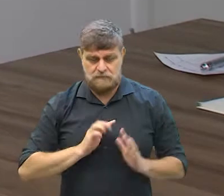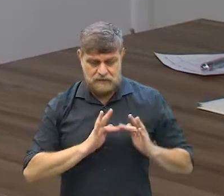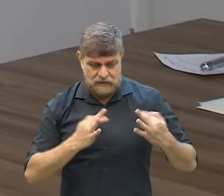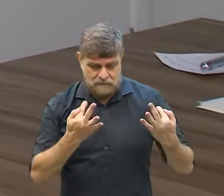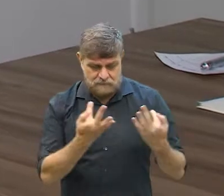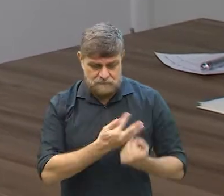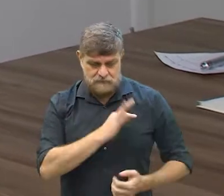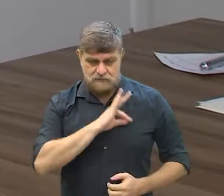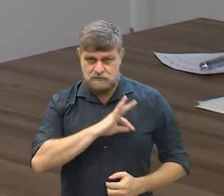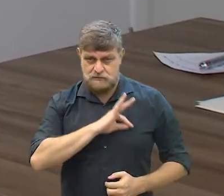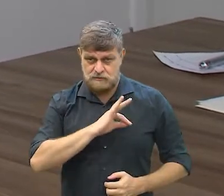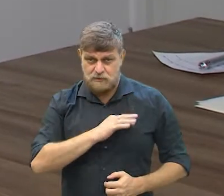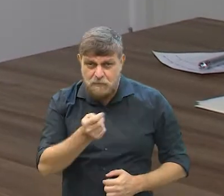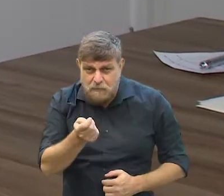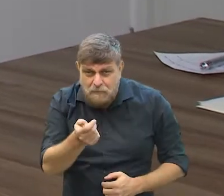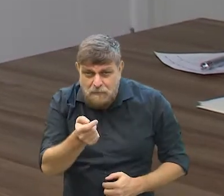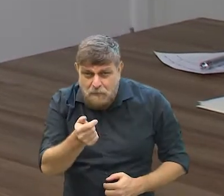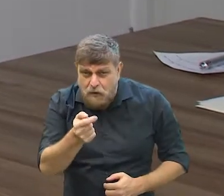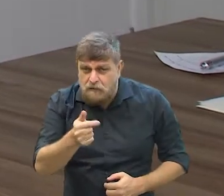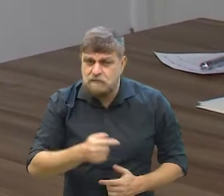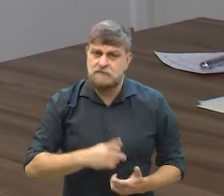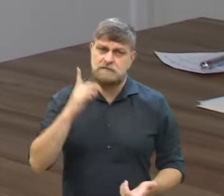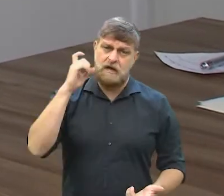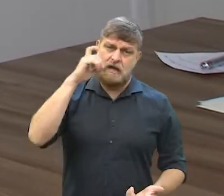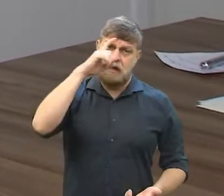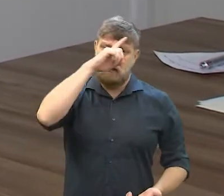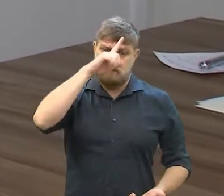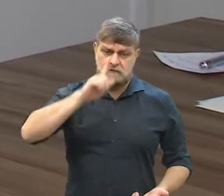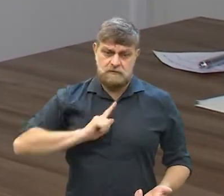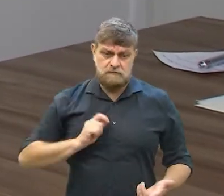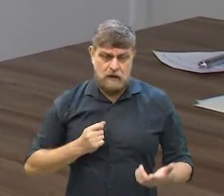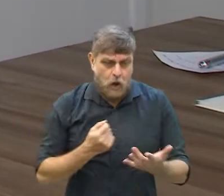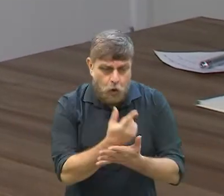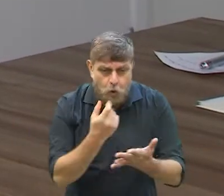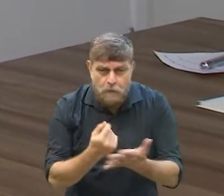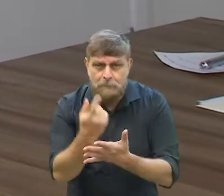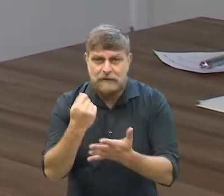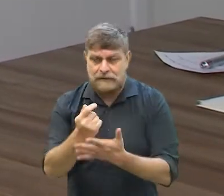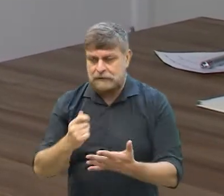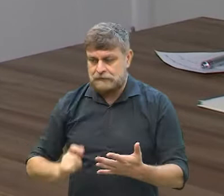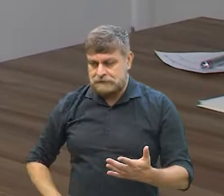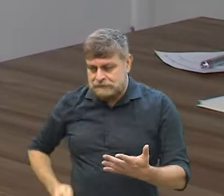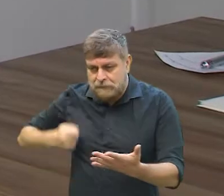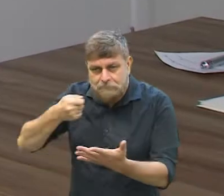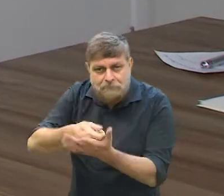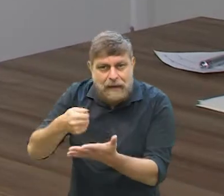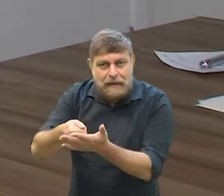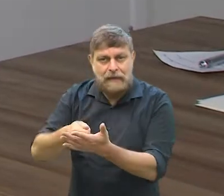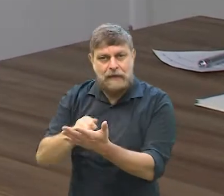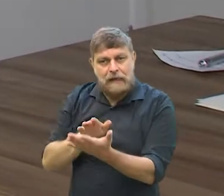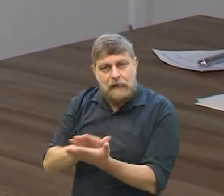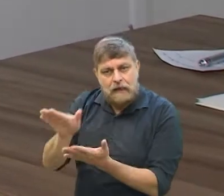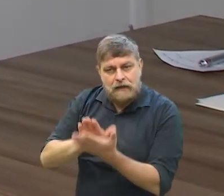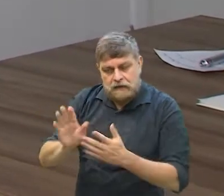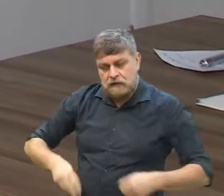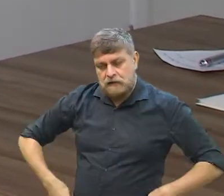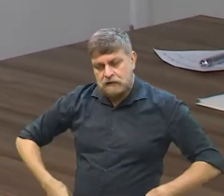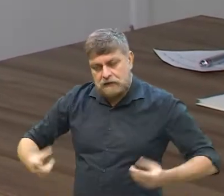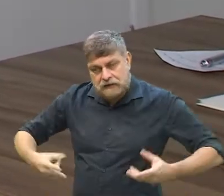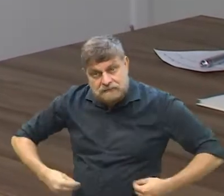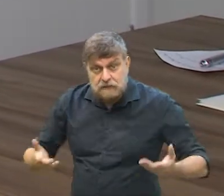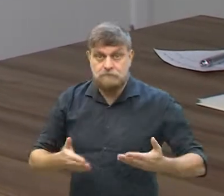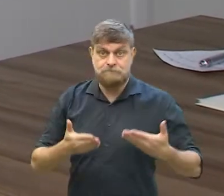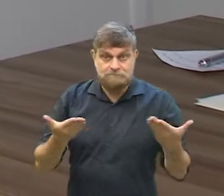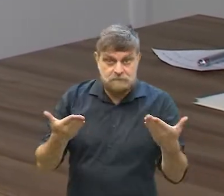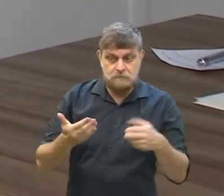familiar menor, fica mais difícil para você manter o orçamento dentro dos conformes, né? Para a gente